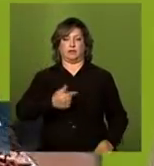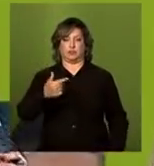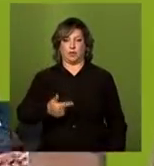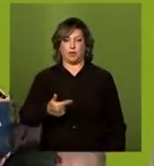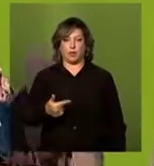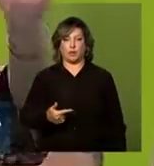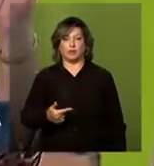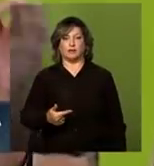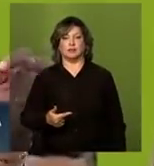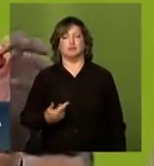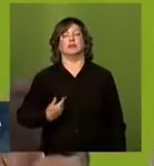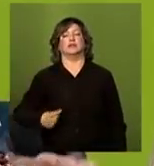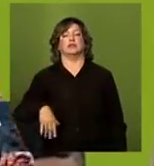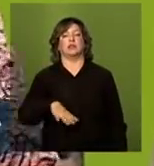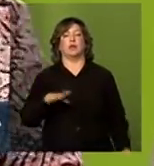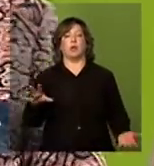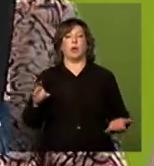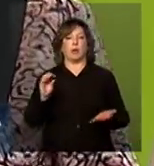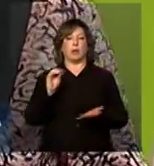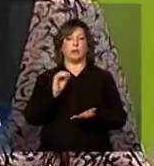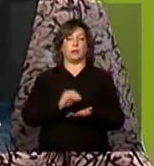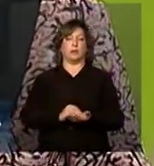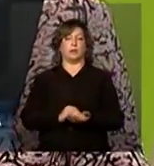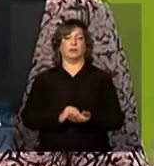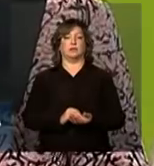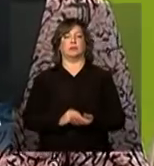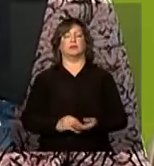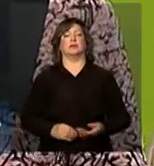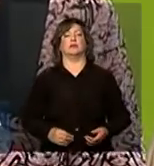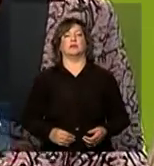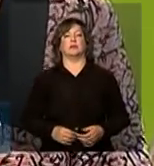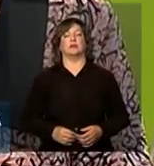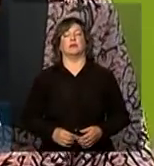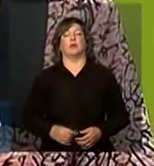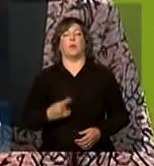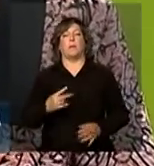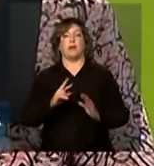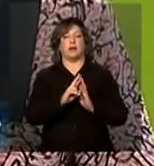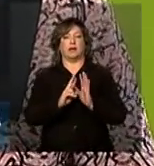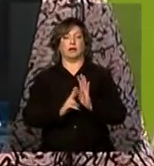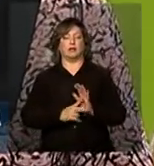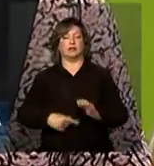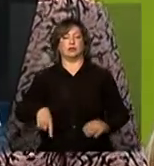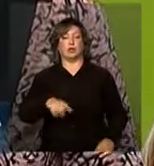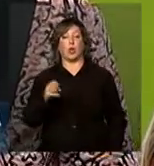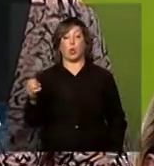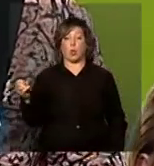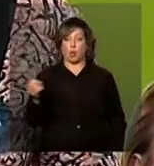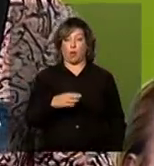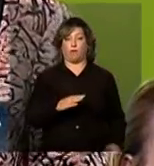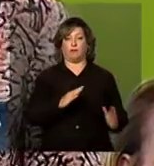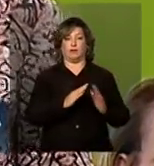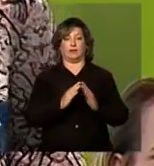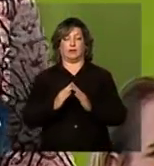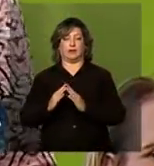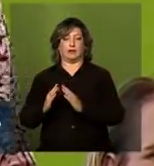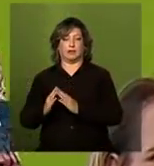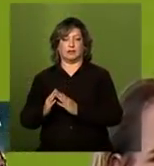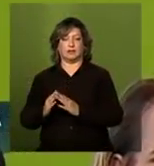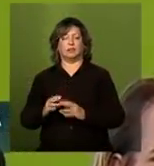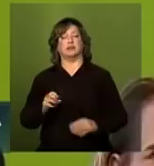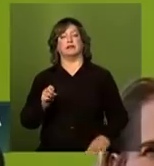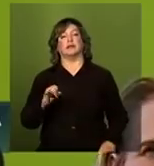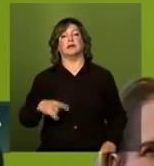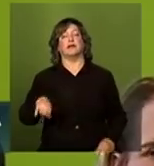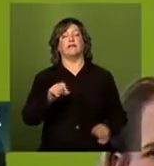nós colocamos como uma condição paraas novas moradias que se fizesse